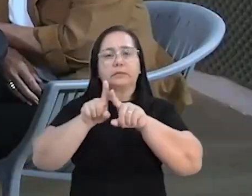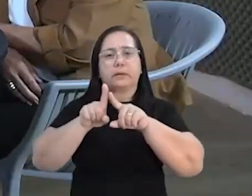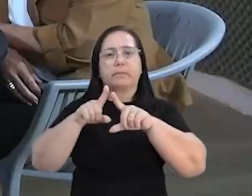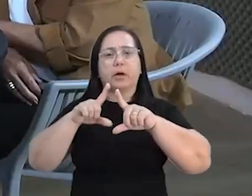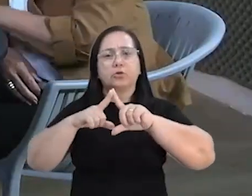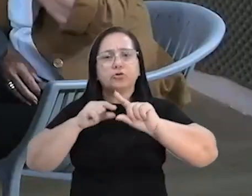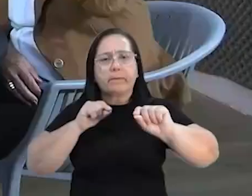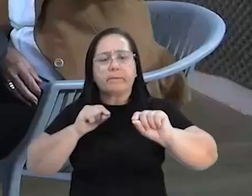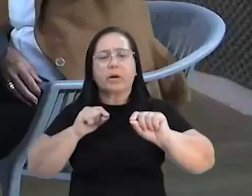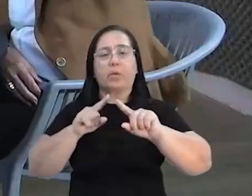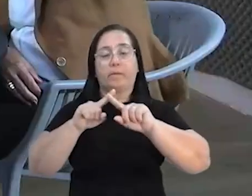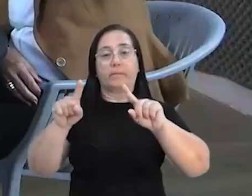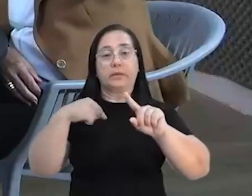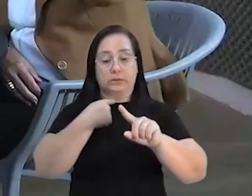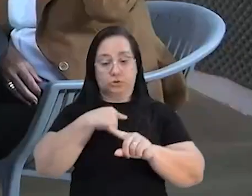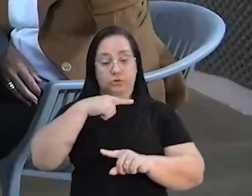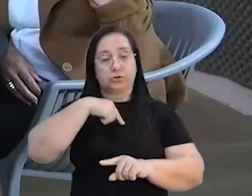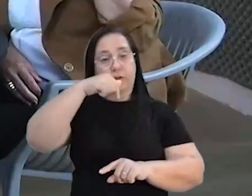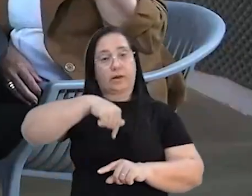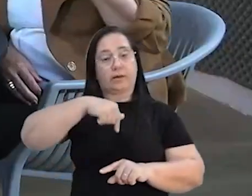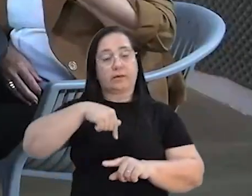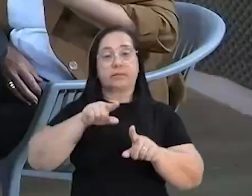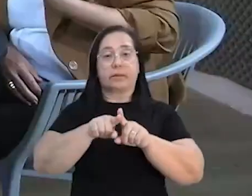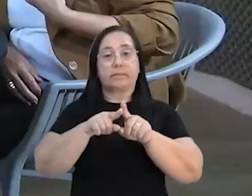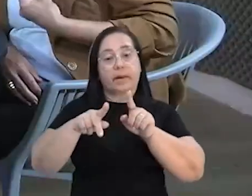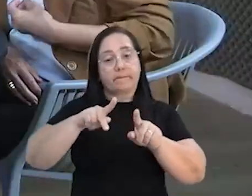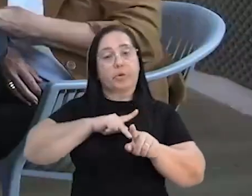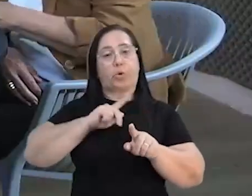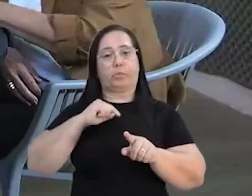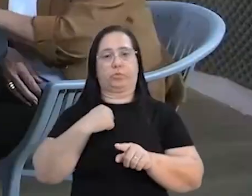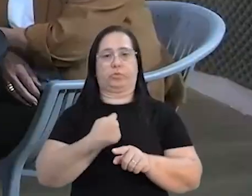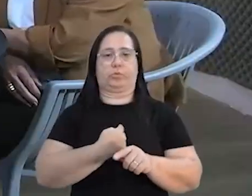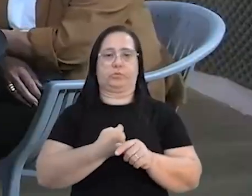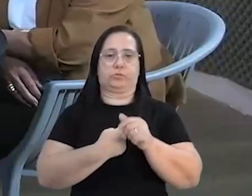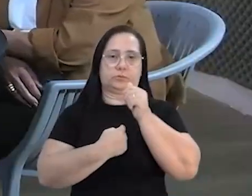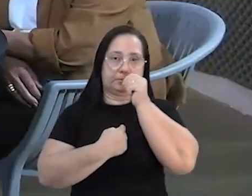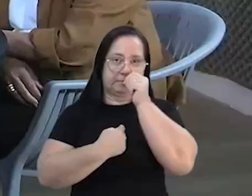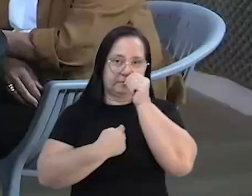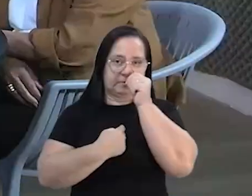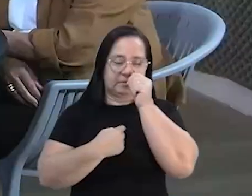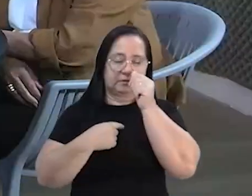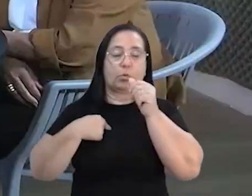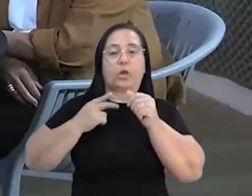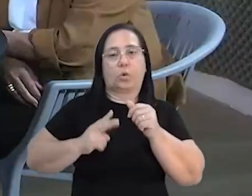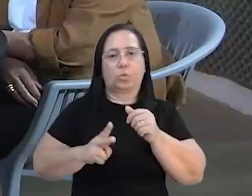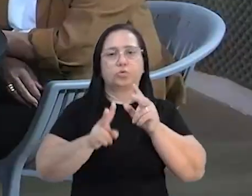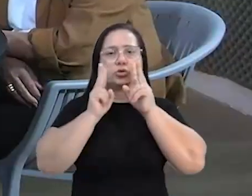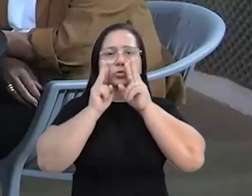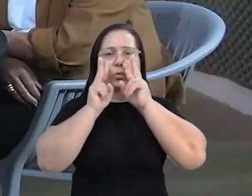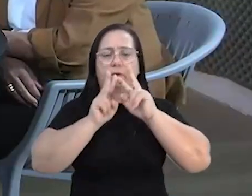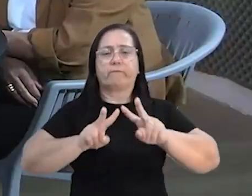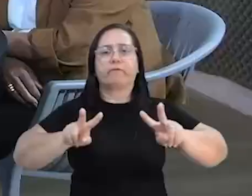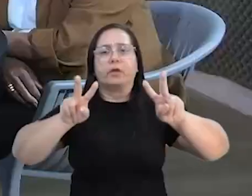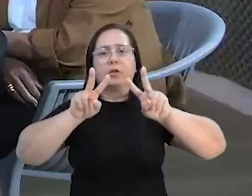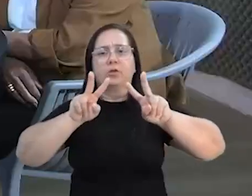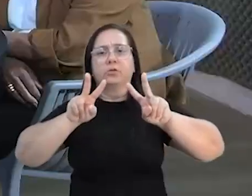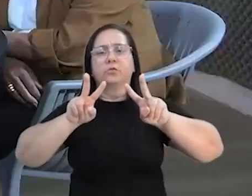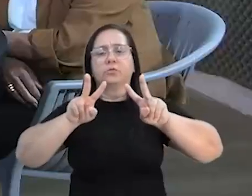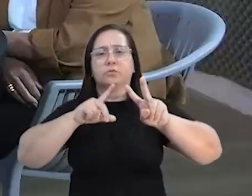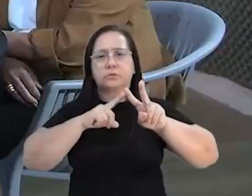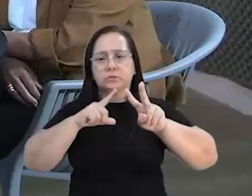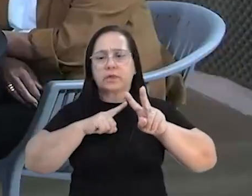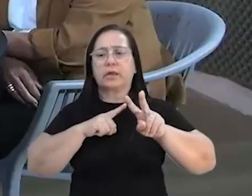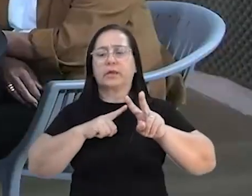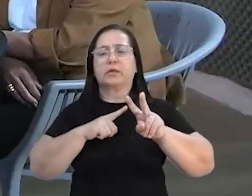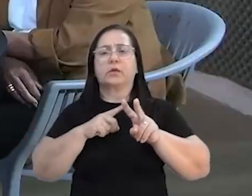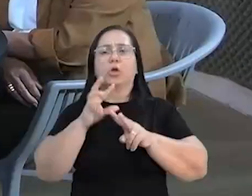isso. É aquilo que a gente também tem e que é nosso, né? Então, eu continuei vendo tons